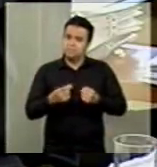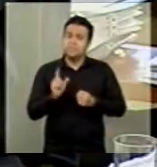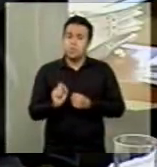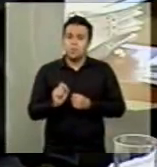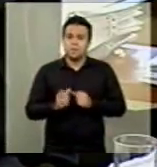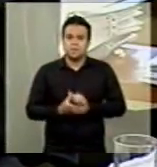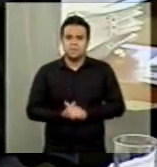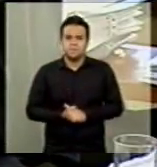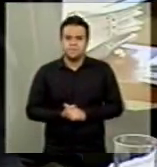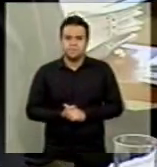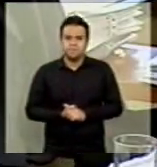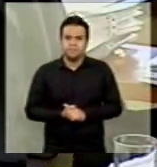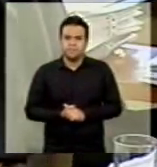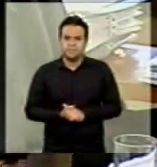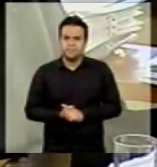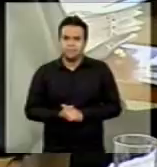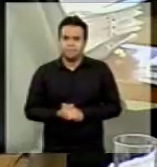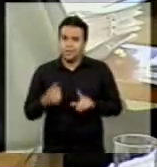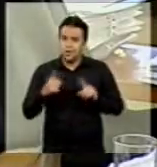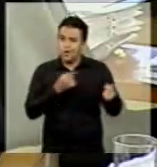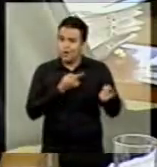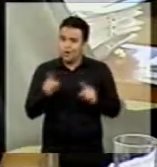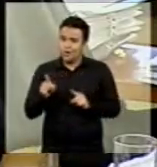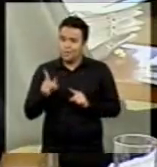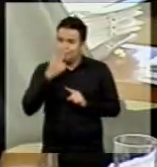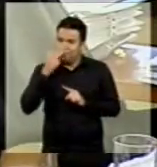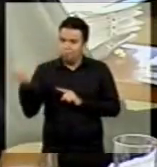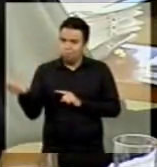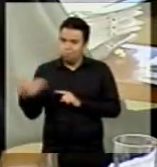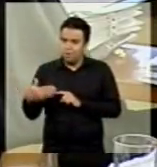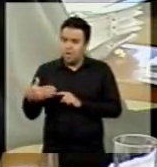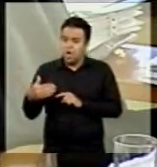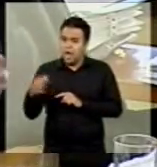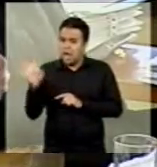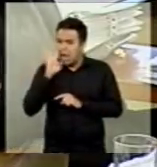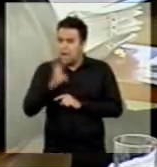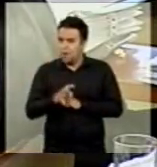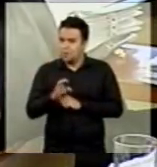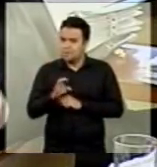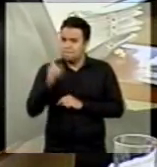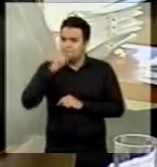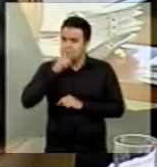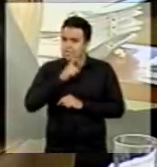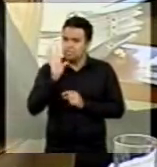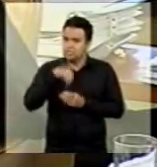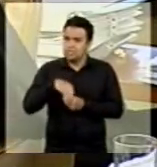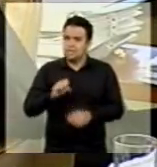para rebater as mentiras que se dizem de que há impunidade neste tribunal.